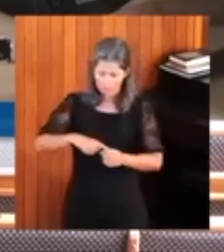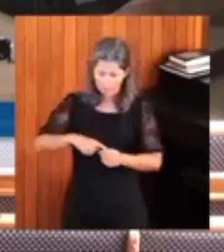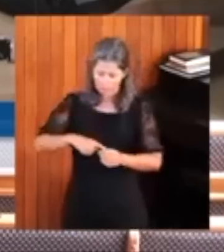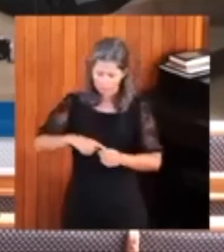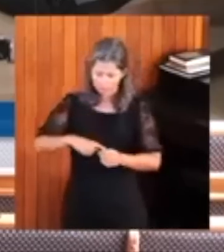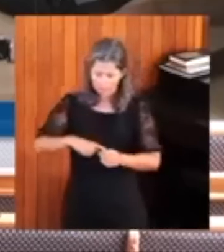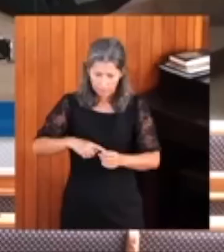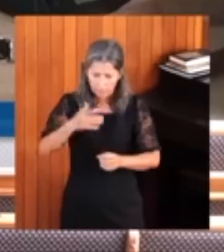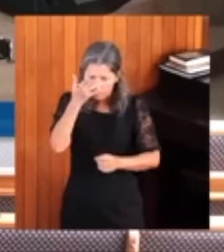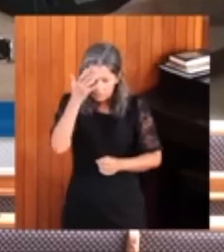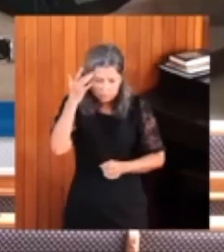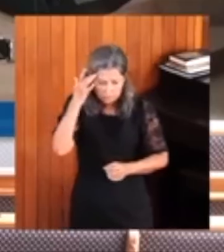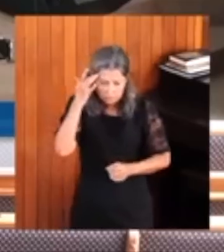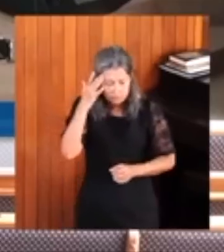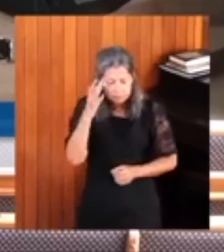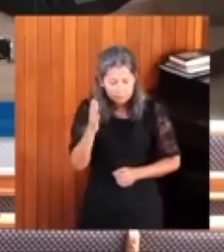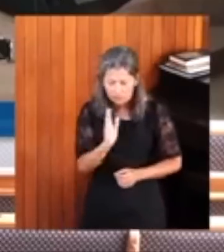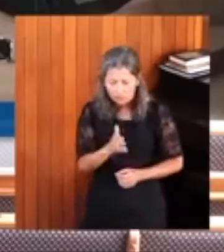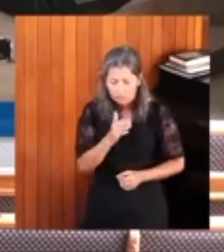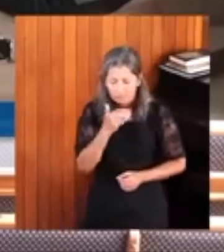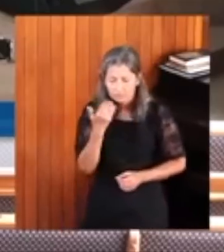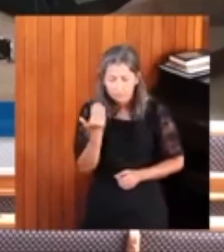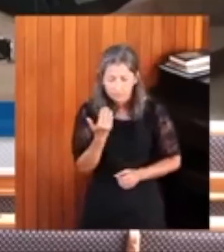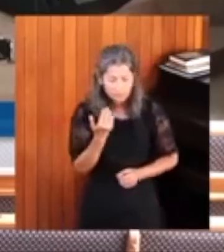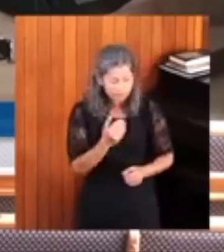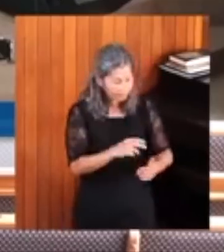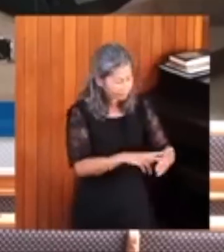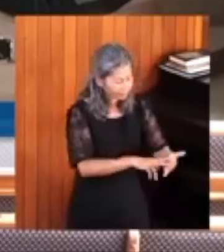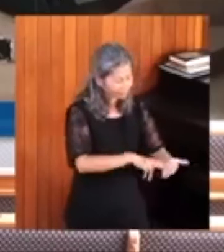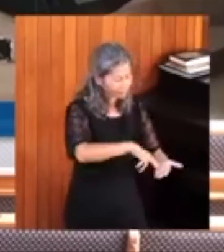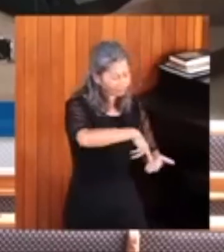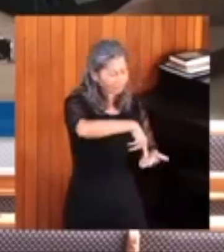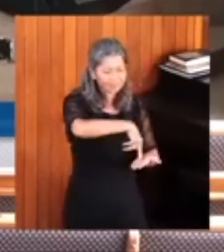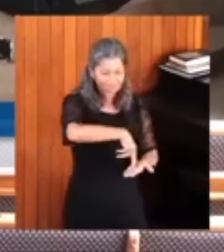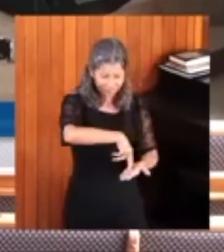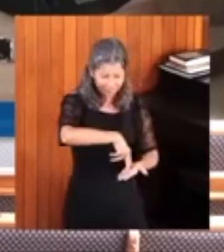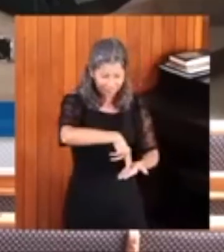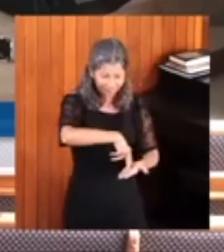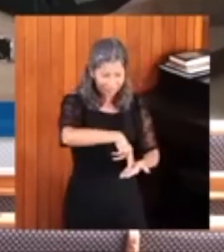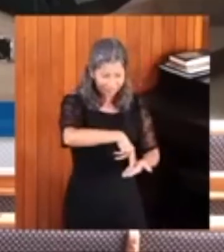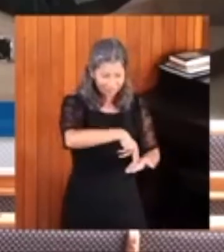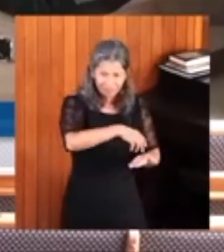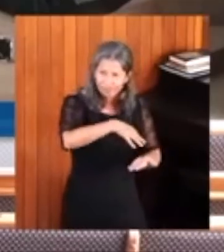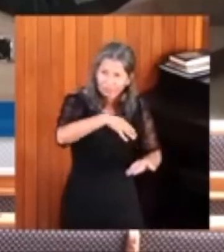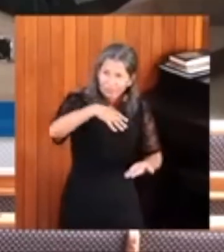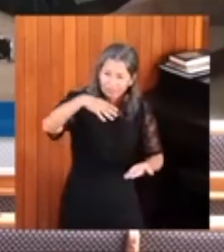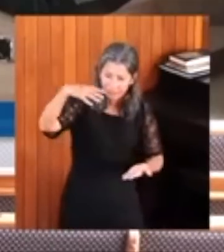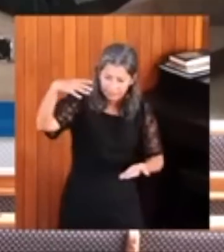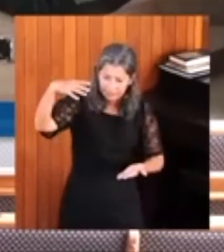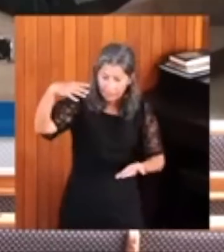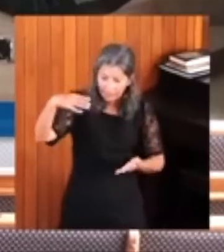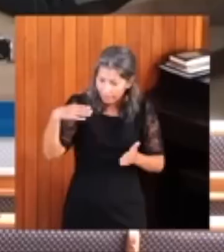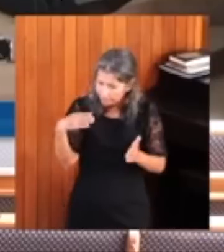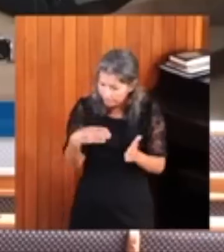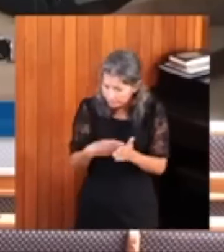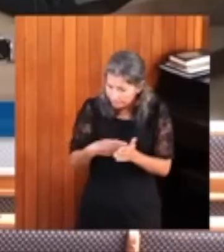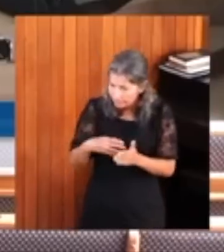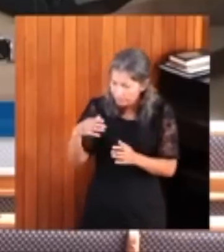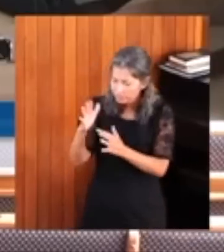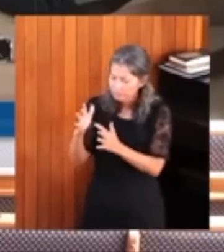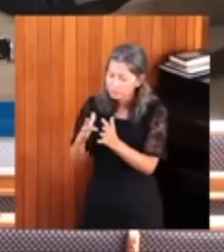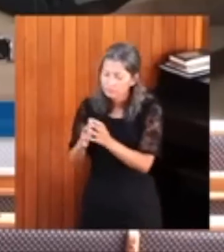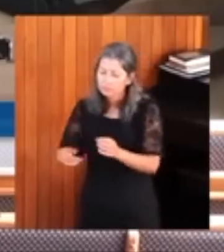Cristo ressuscitarão. Portanto, até lá, ninguém está vivo por aí. Não tem alma penada, não tem ninguém para puxar o seu pé de noite na